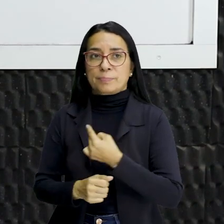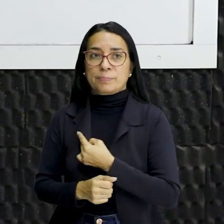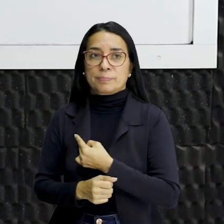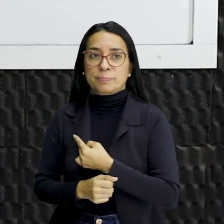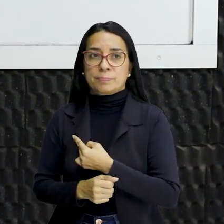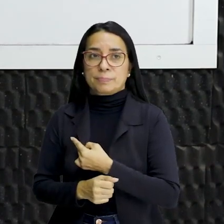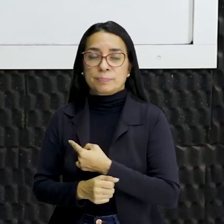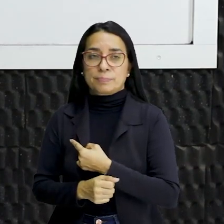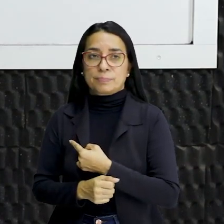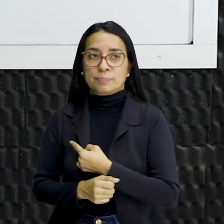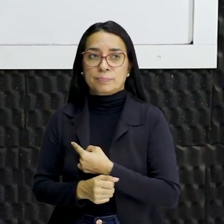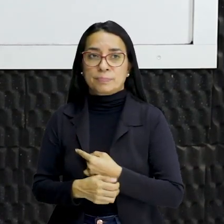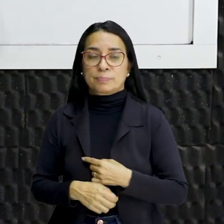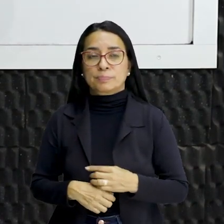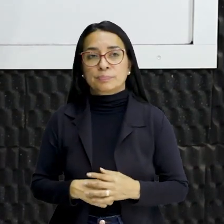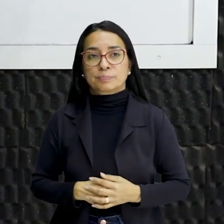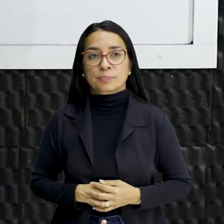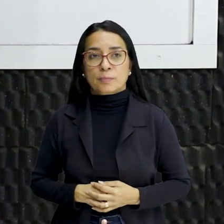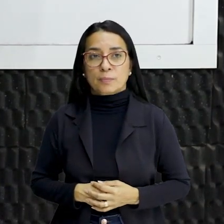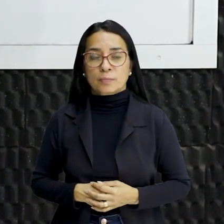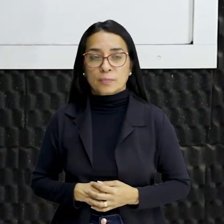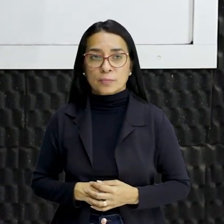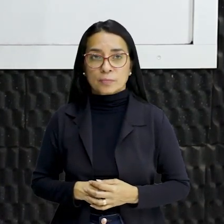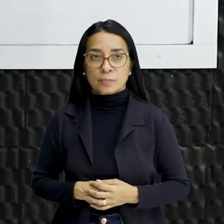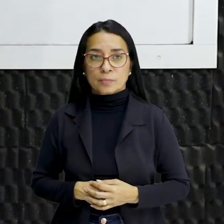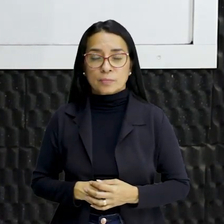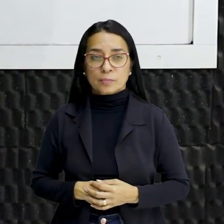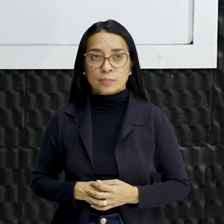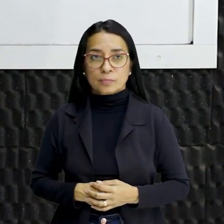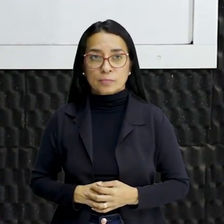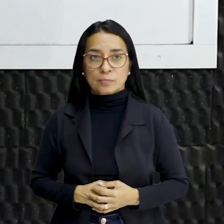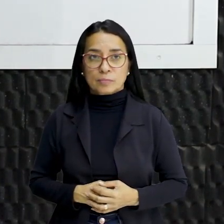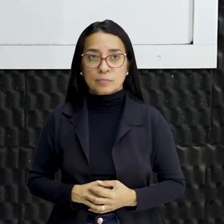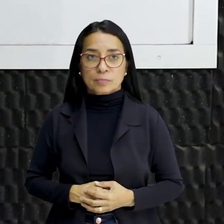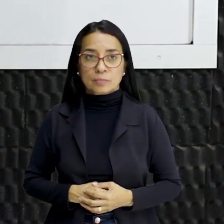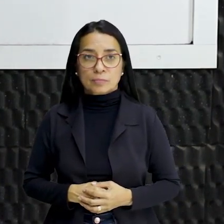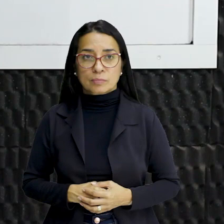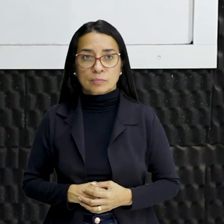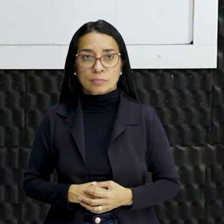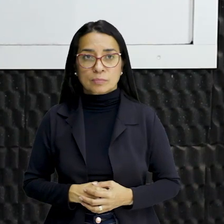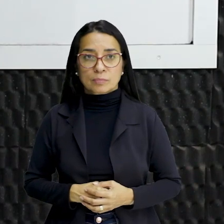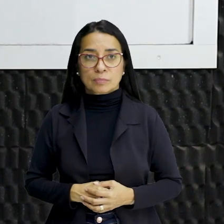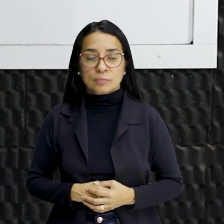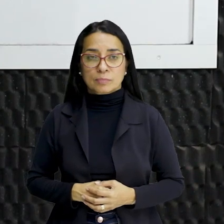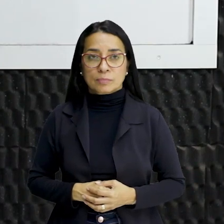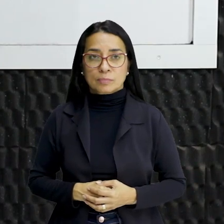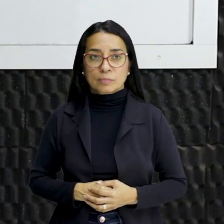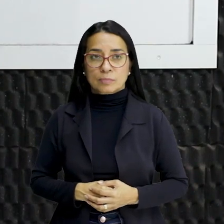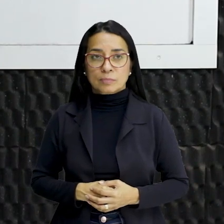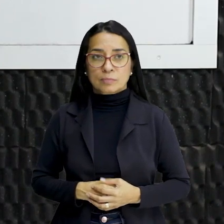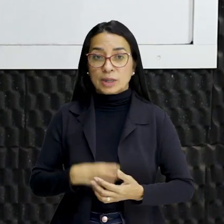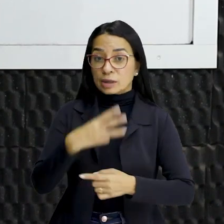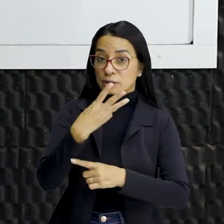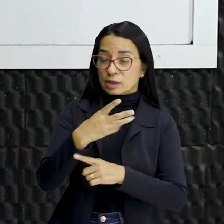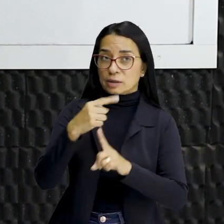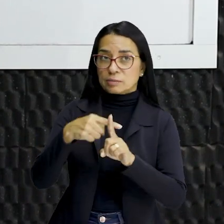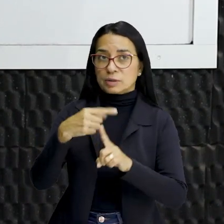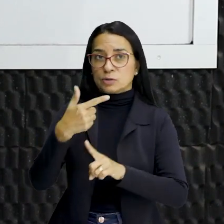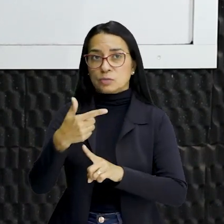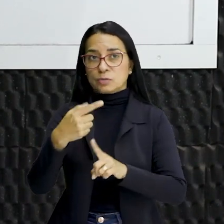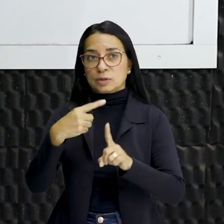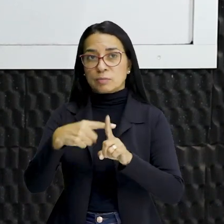os pesos aqui ó três mais dois mais dois